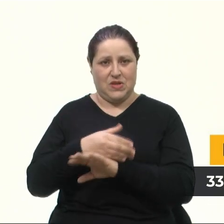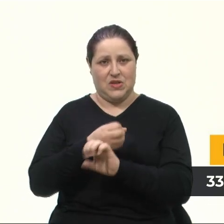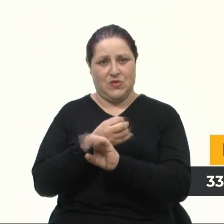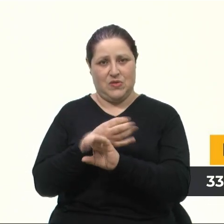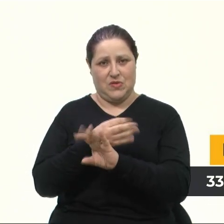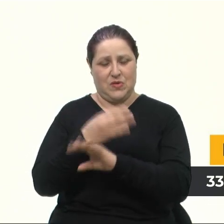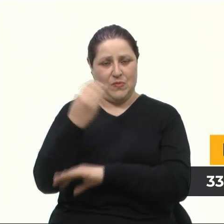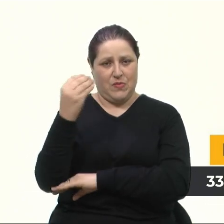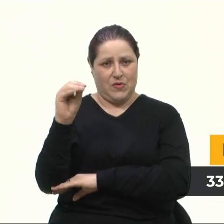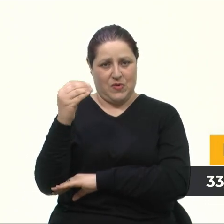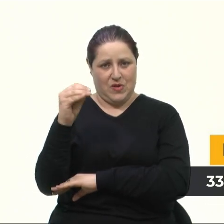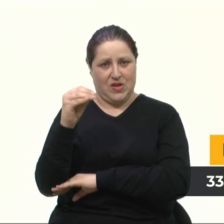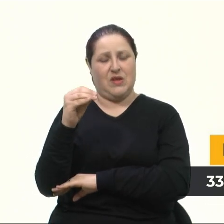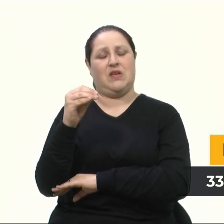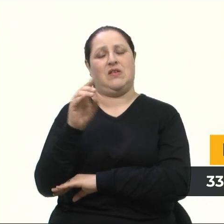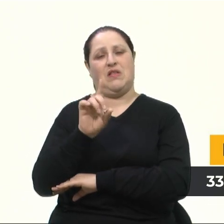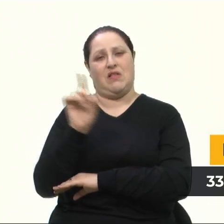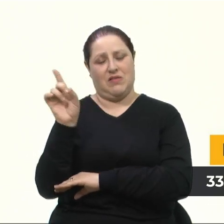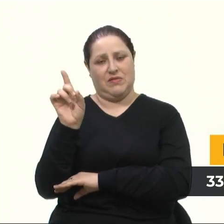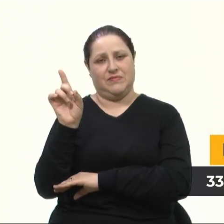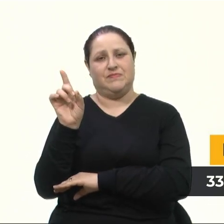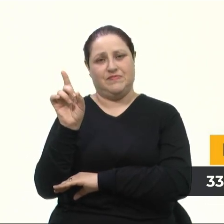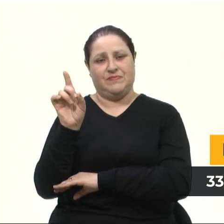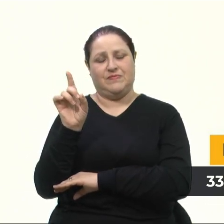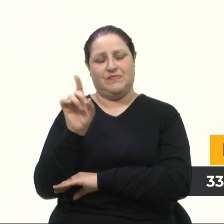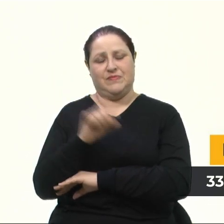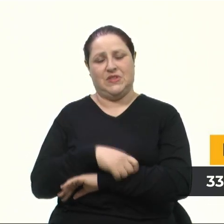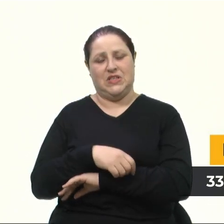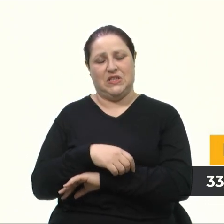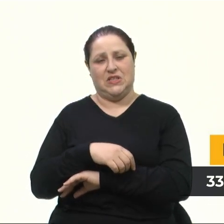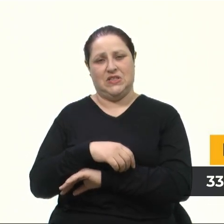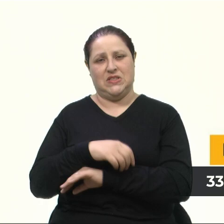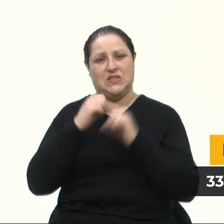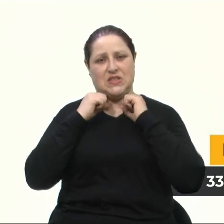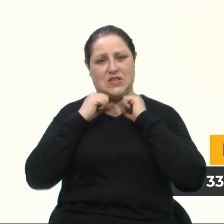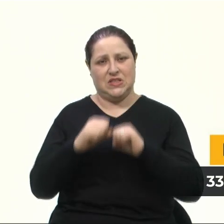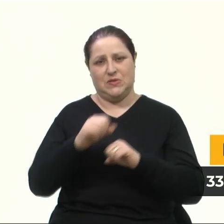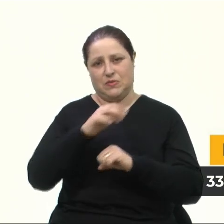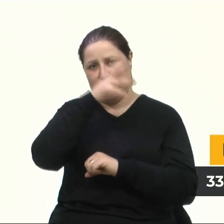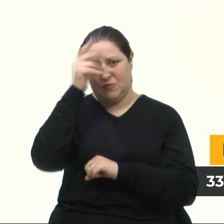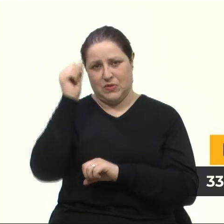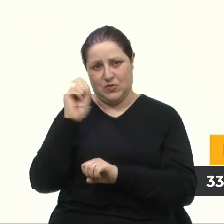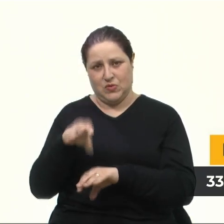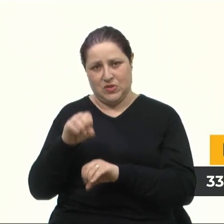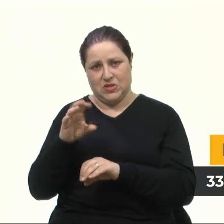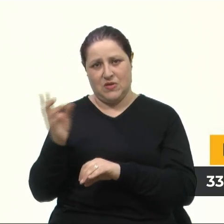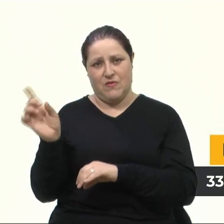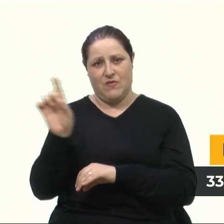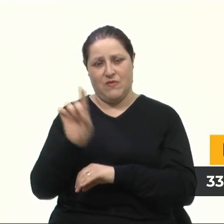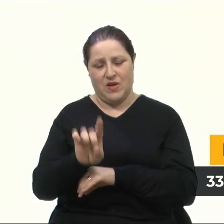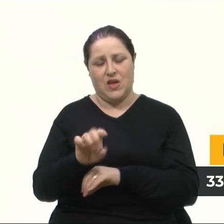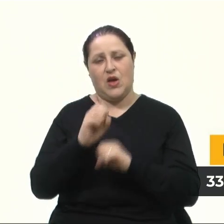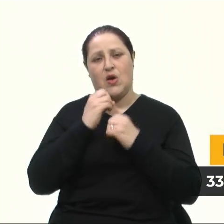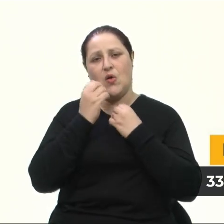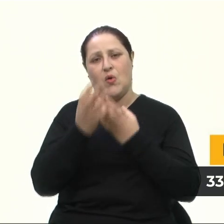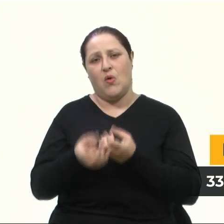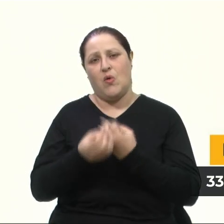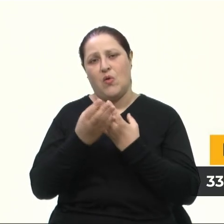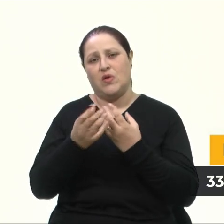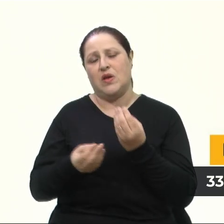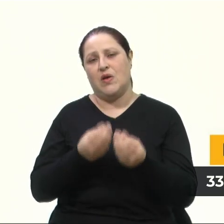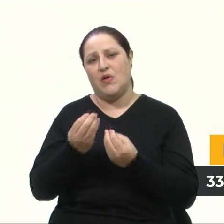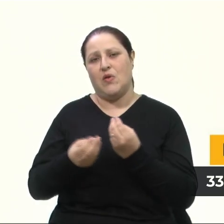Porto Alegre, né? A Secretaria Municipal de Educação de Porto Alegre, que vem para contar sobre a implementação e sobre o funcionamento